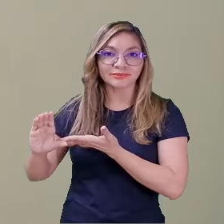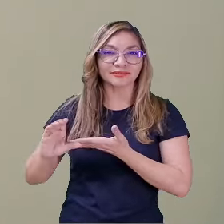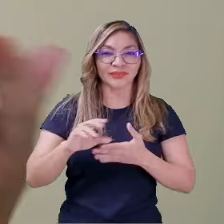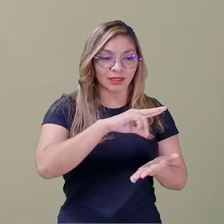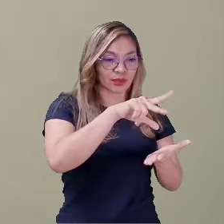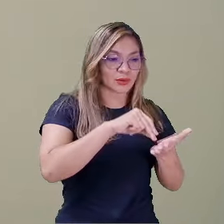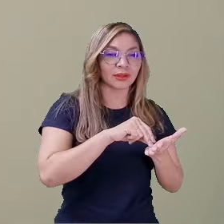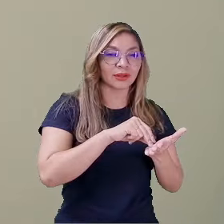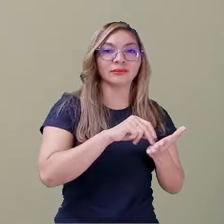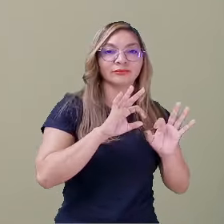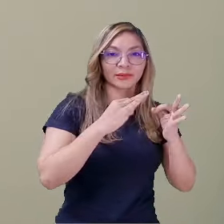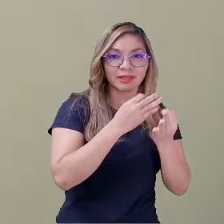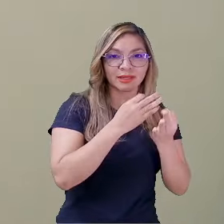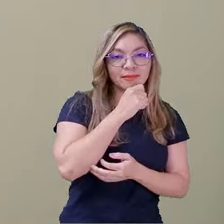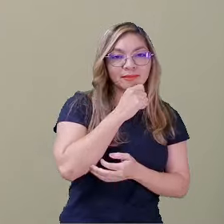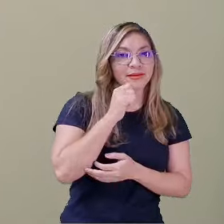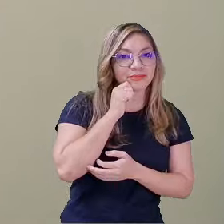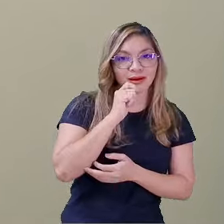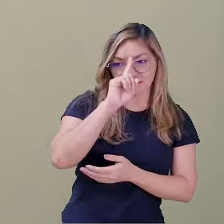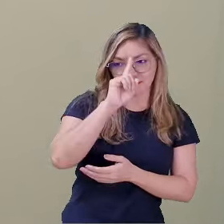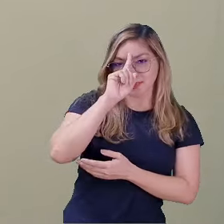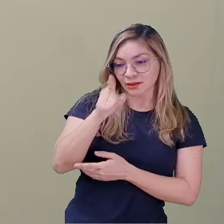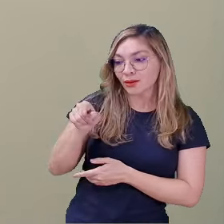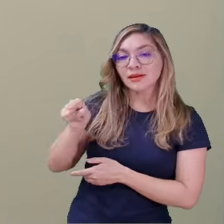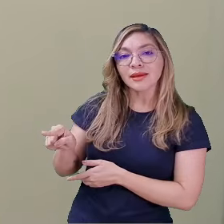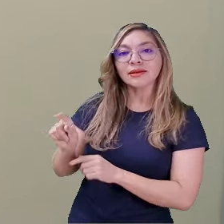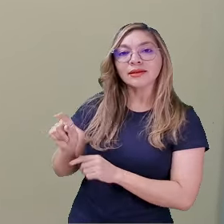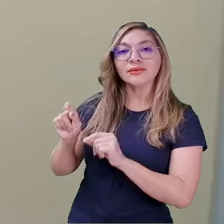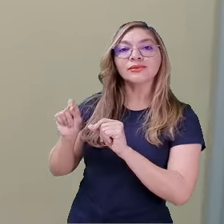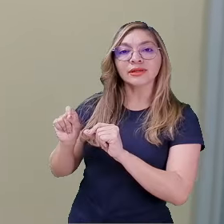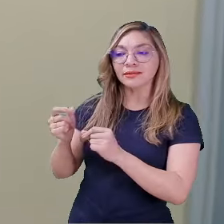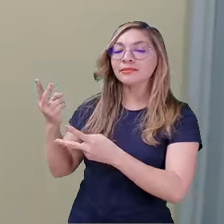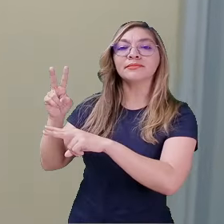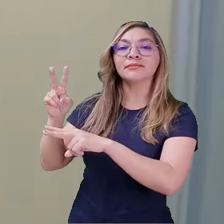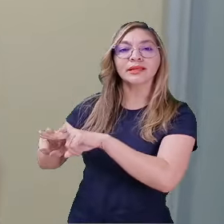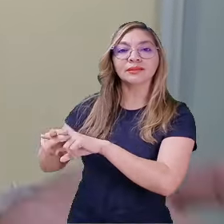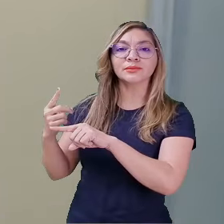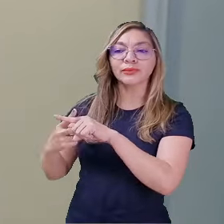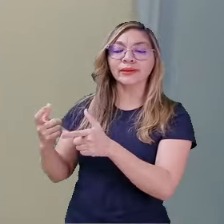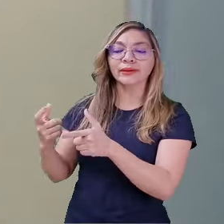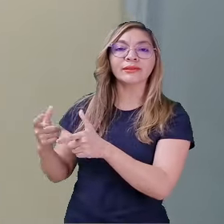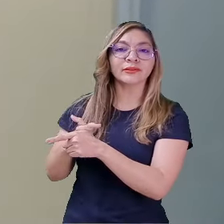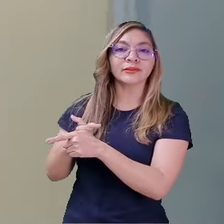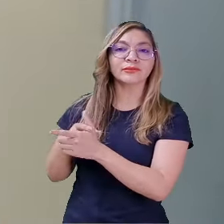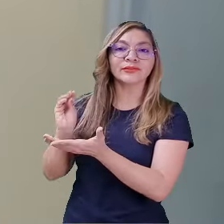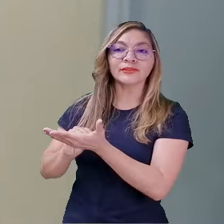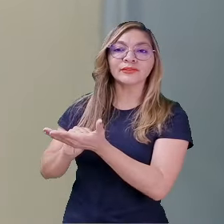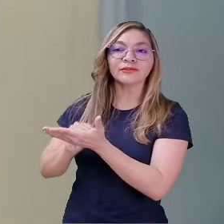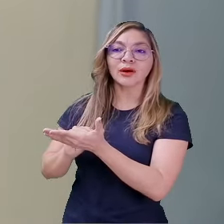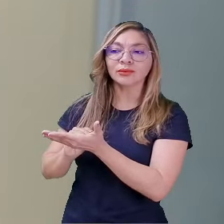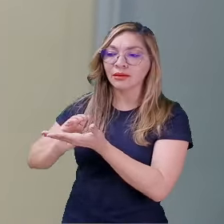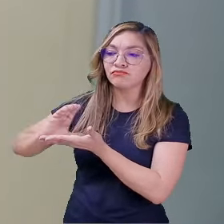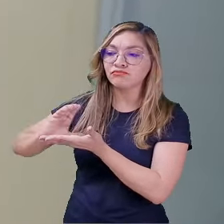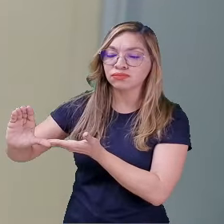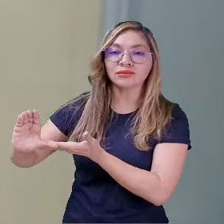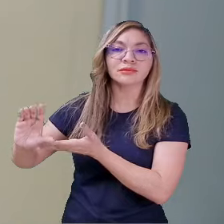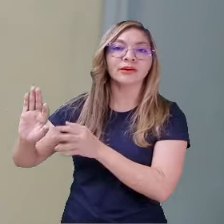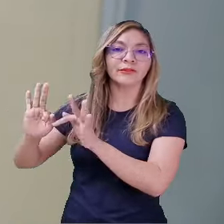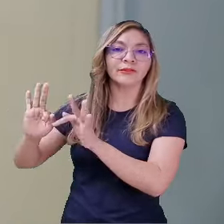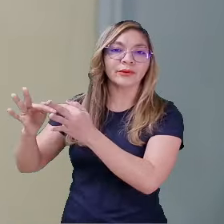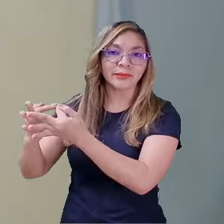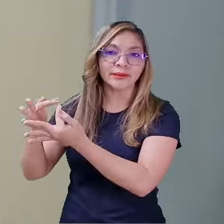Macapá para que esse cidadão fosse preso porque está devendo alimentos, né? E no caso, a Polícia